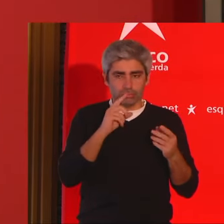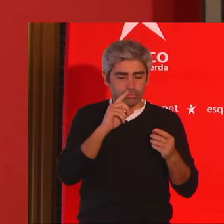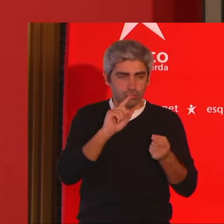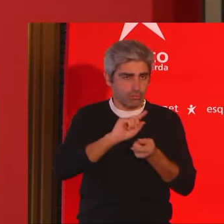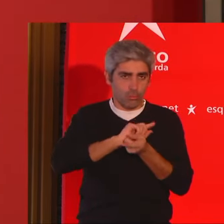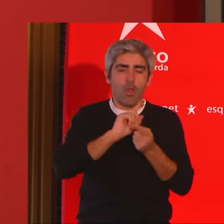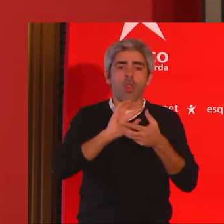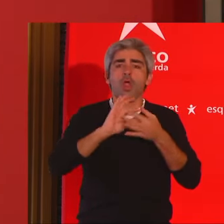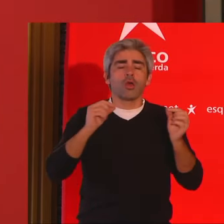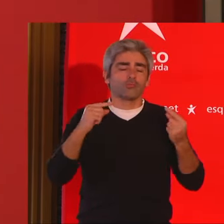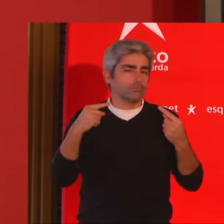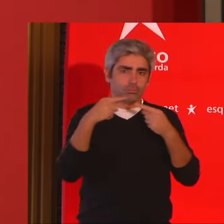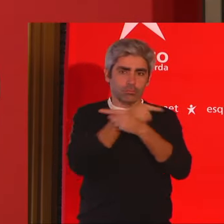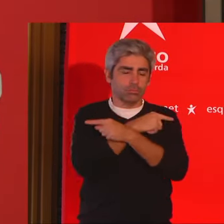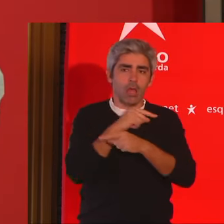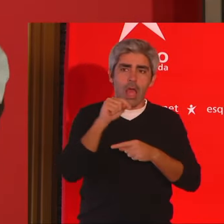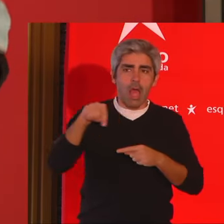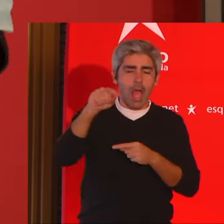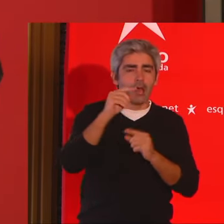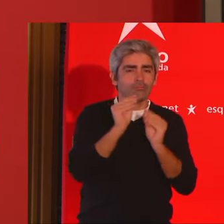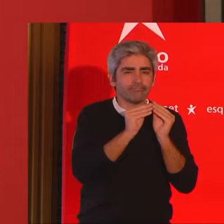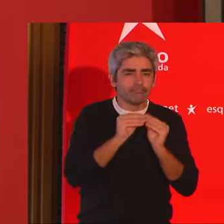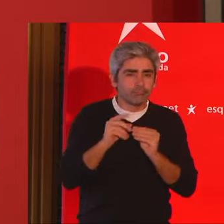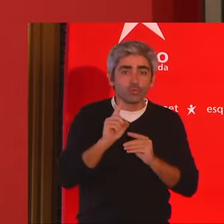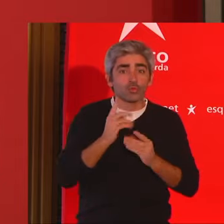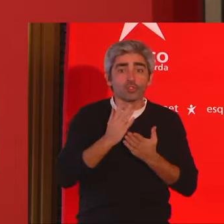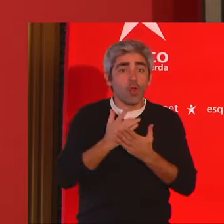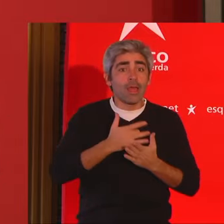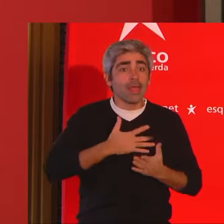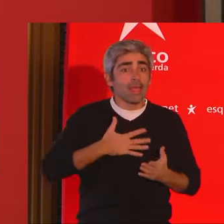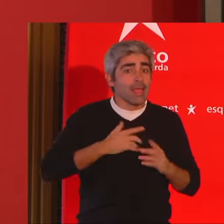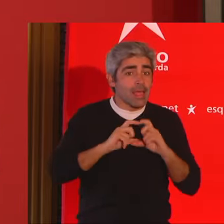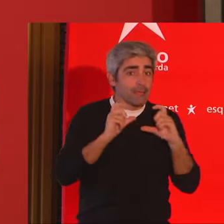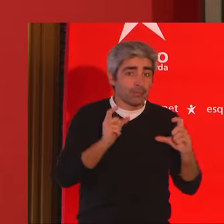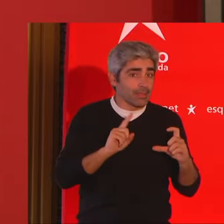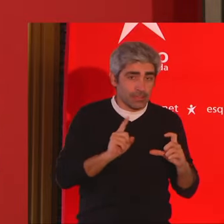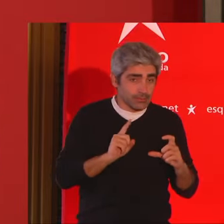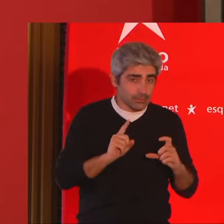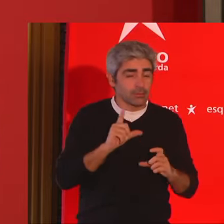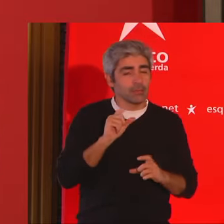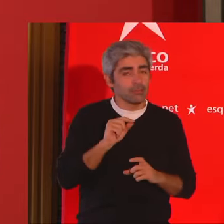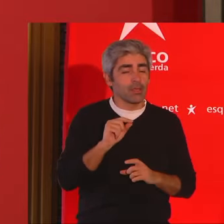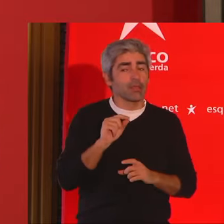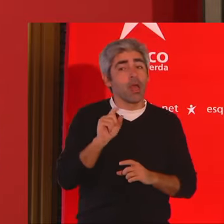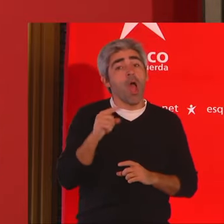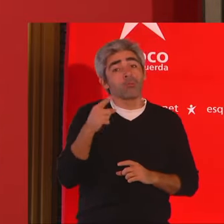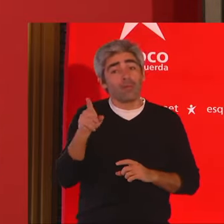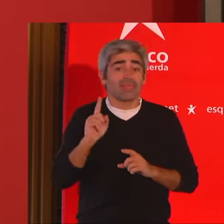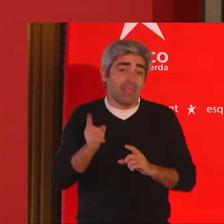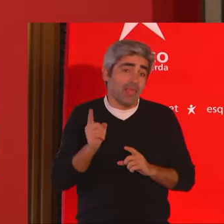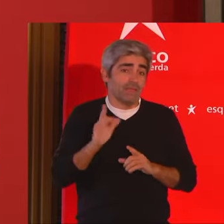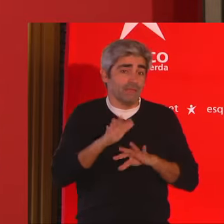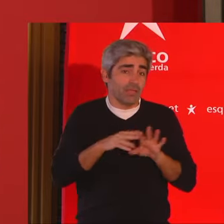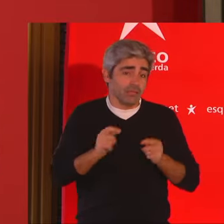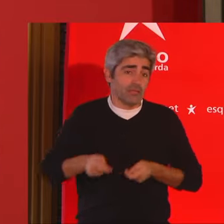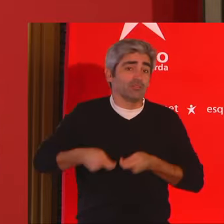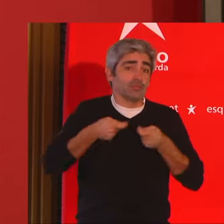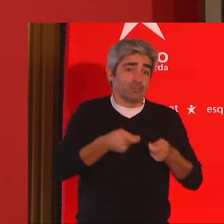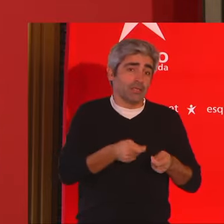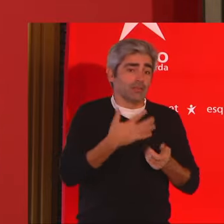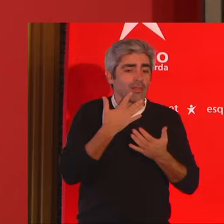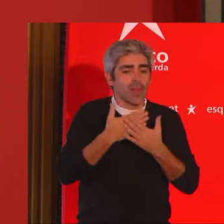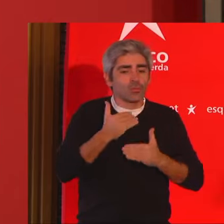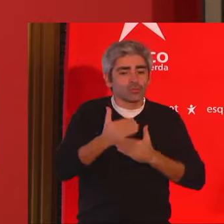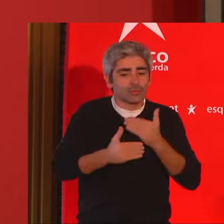e que permite que sejam não apenas empresas, que são supostas, portanto, fazer investimento nessa melhoria